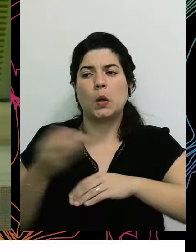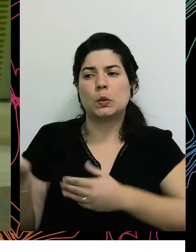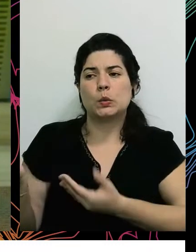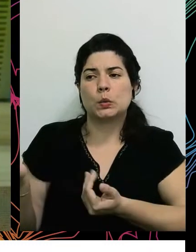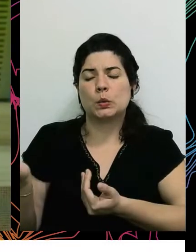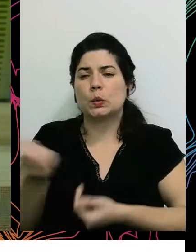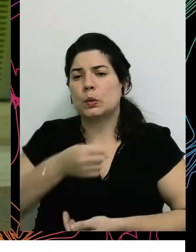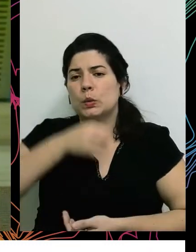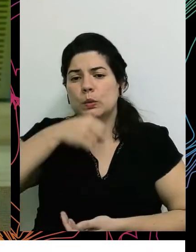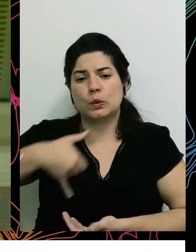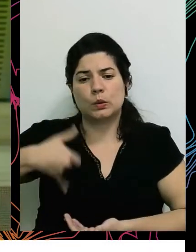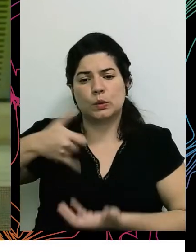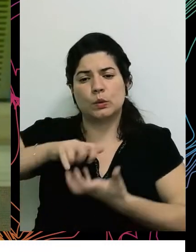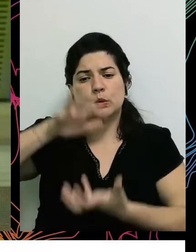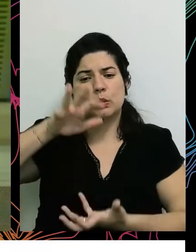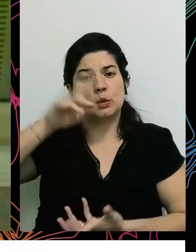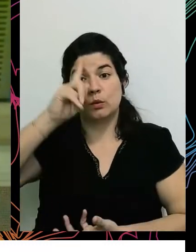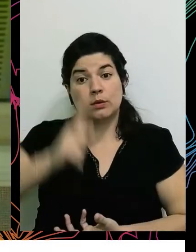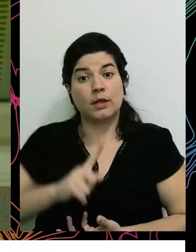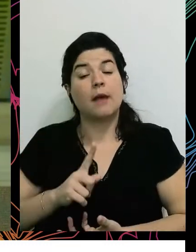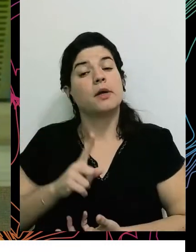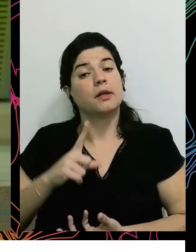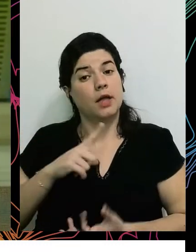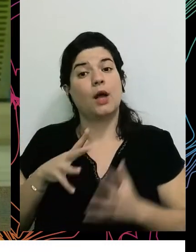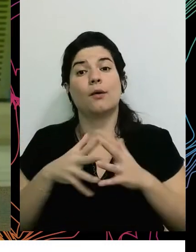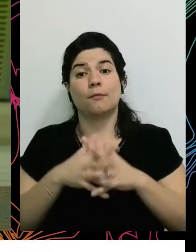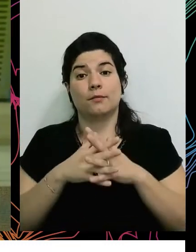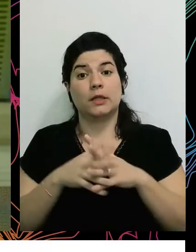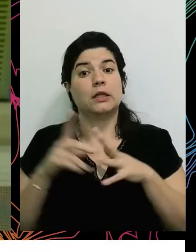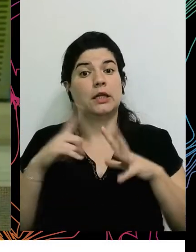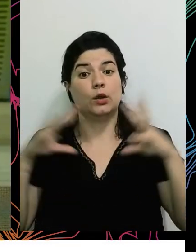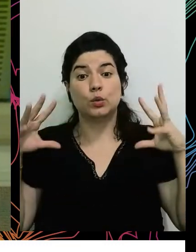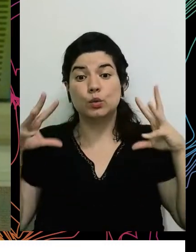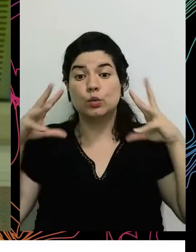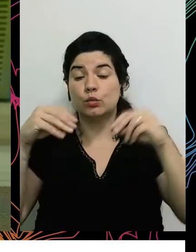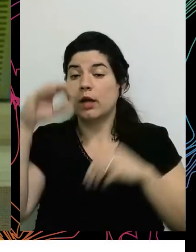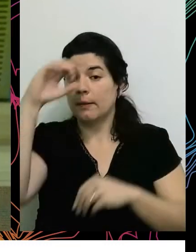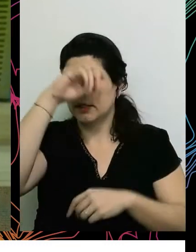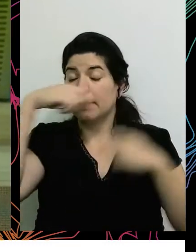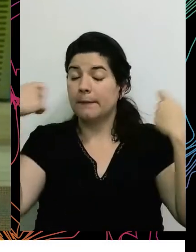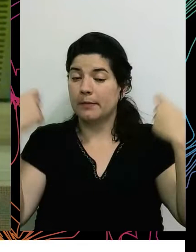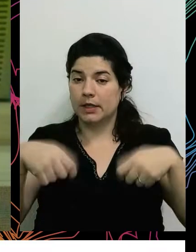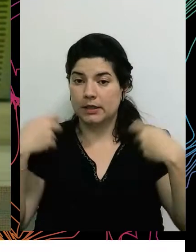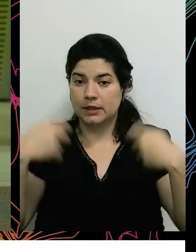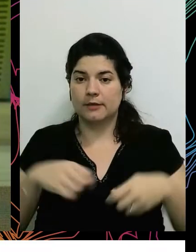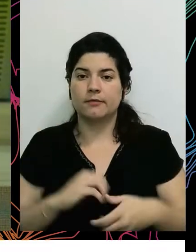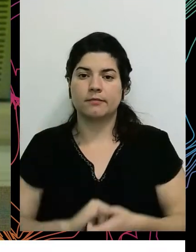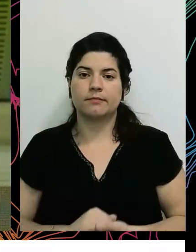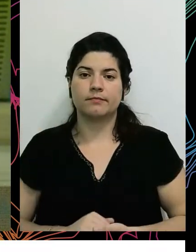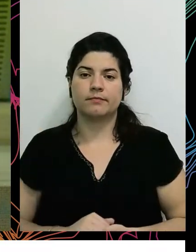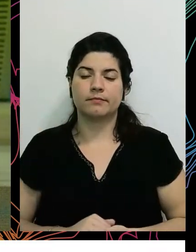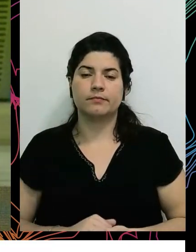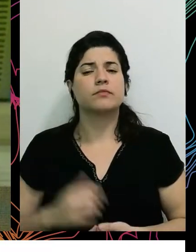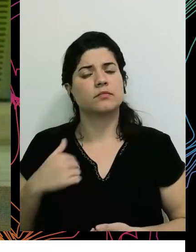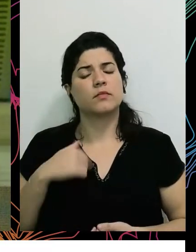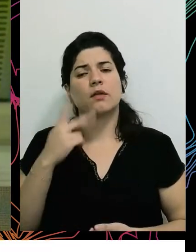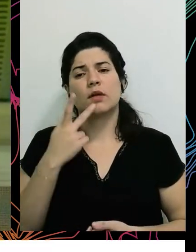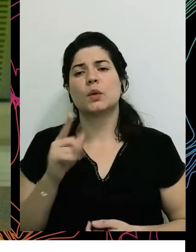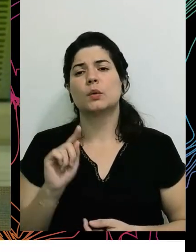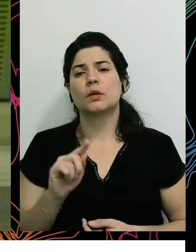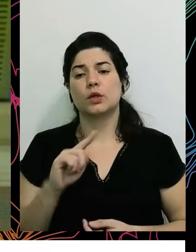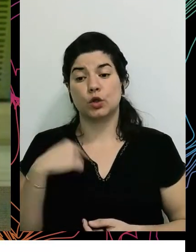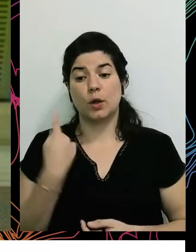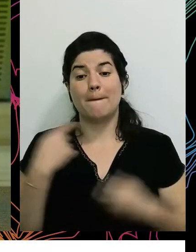é muito interessante, mas complexo, tenho que falar, temos todos que aprender aí, não? E eu falaria que afinal o que precisamos